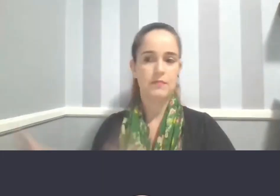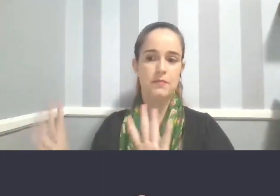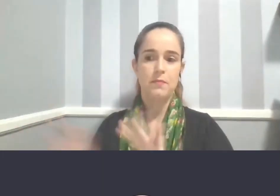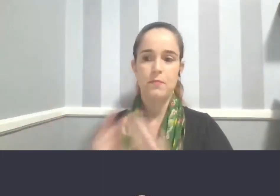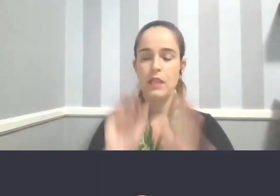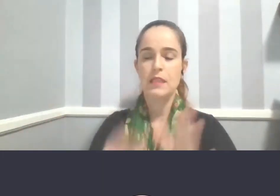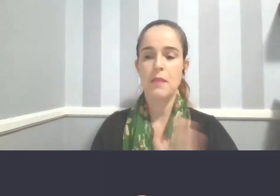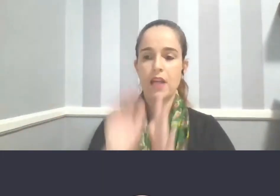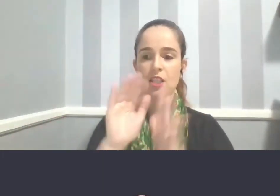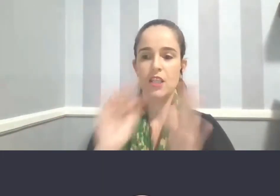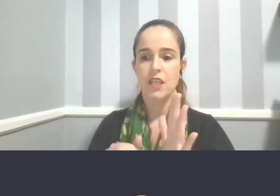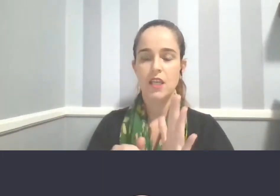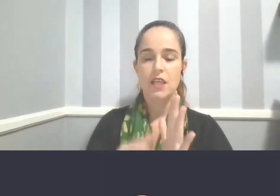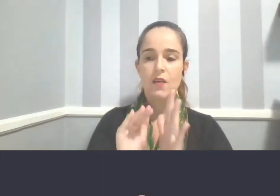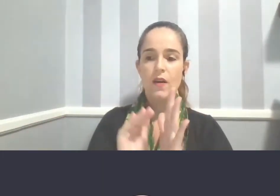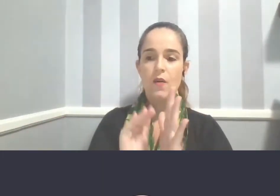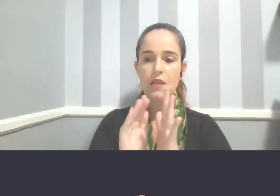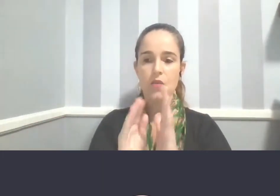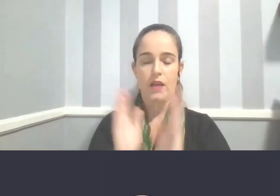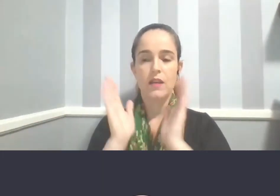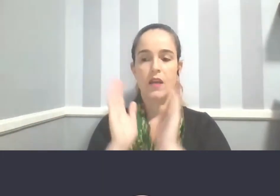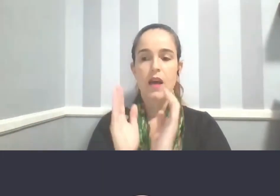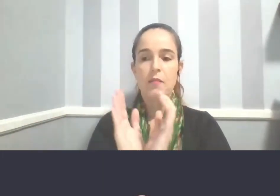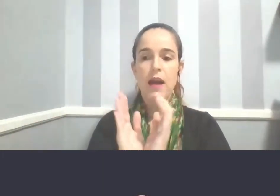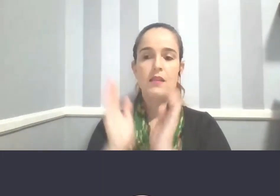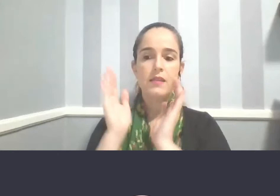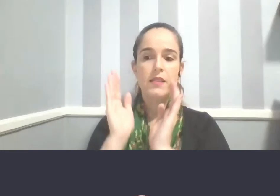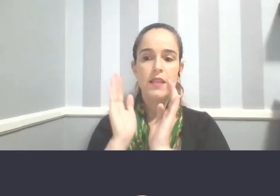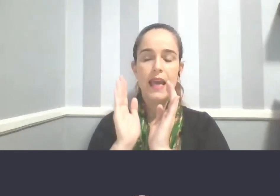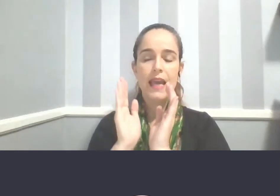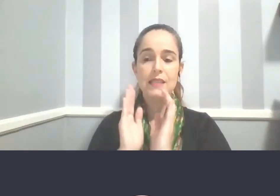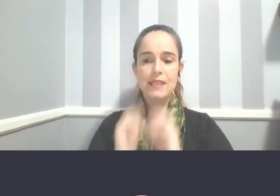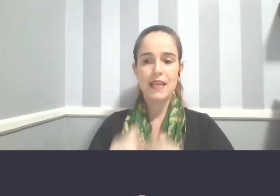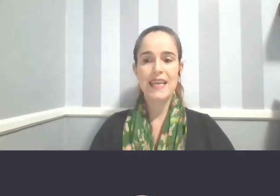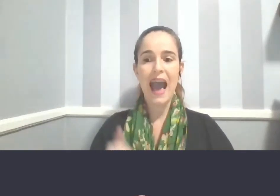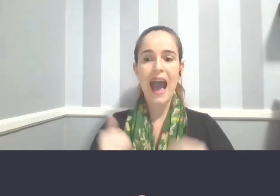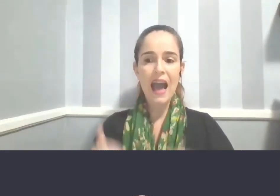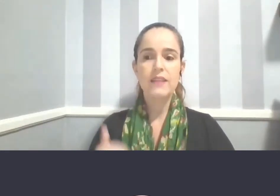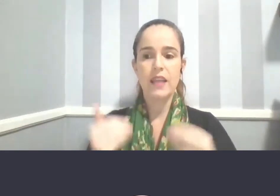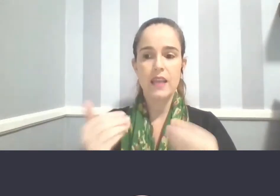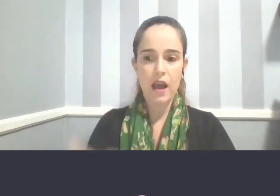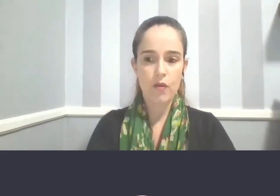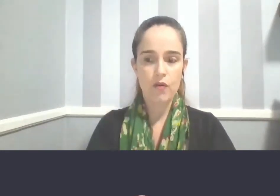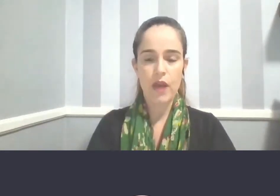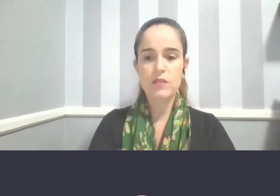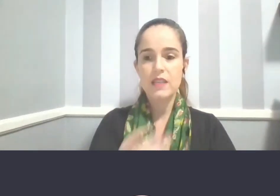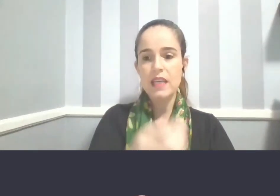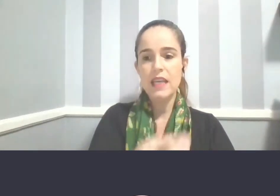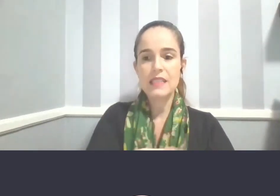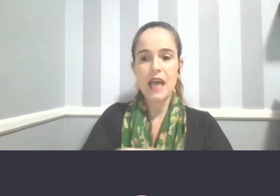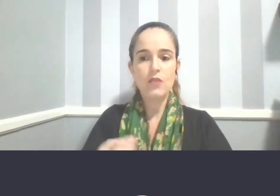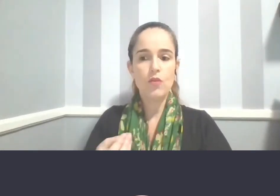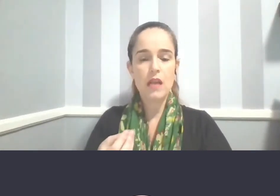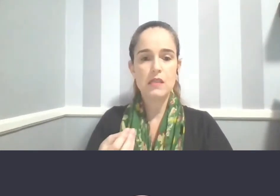brará. Pula essa parte que não é o caso agora. Mas esse sangue arterial é um